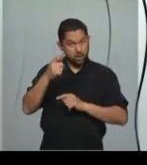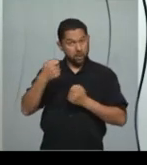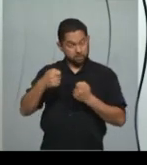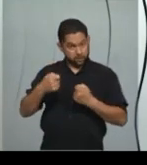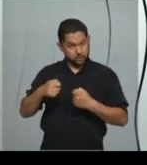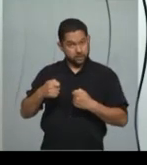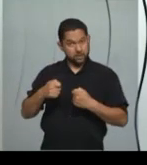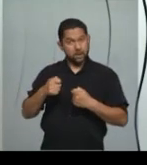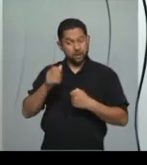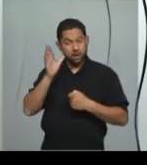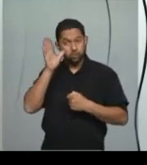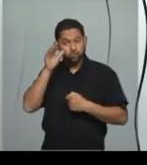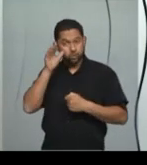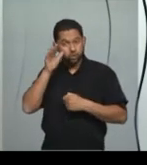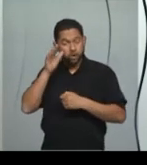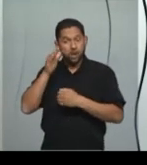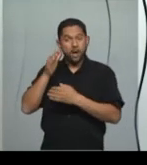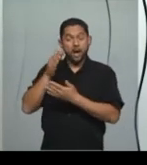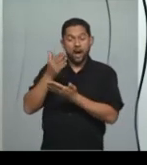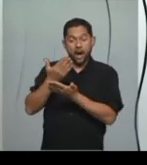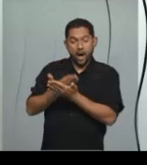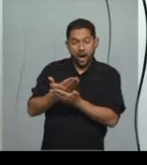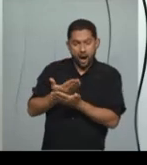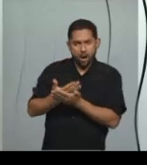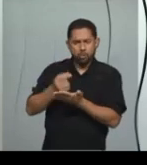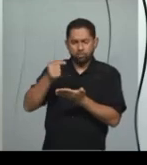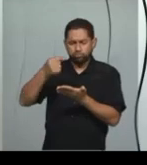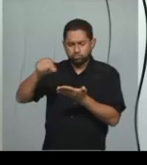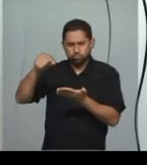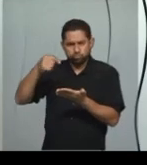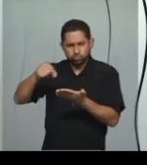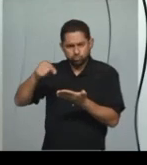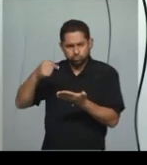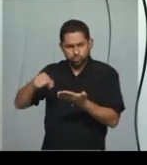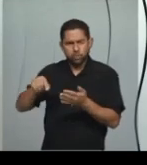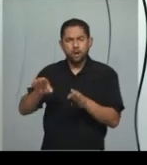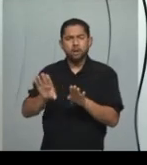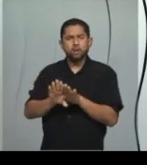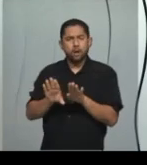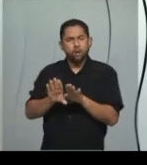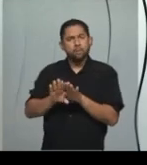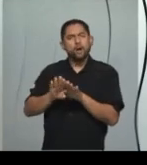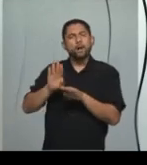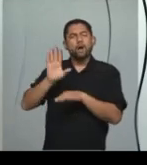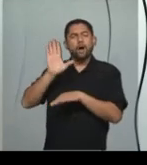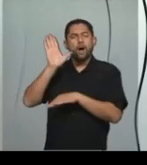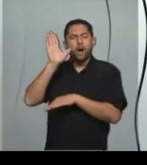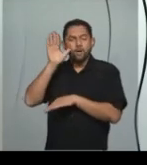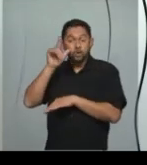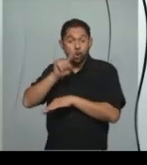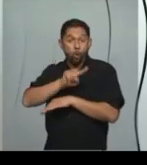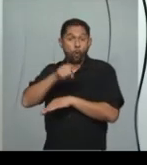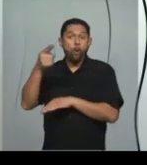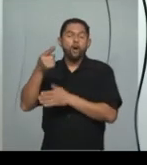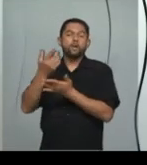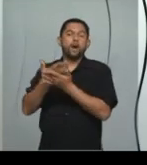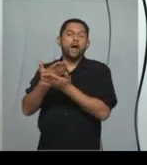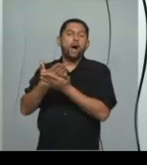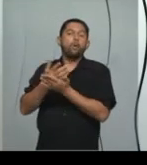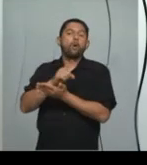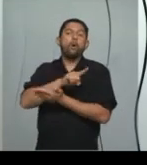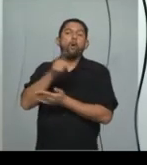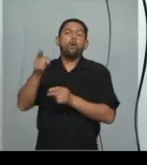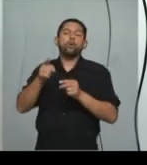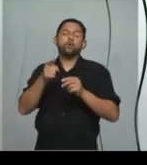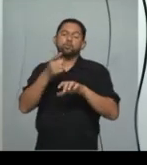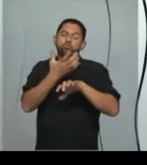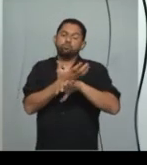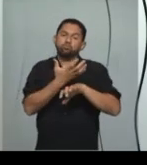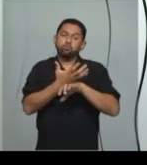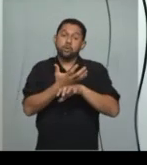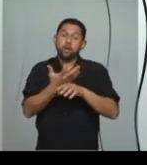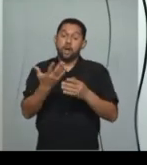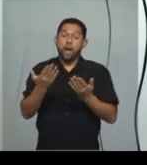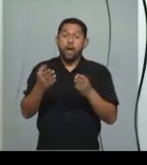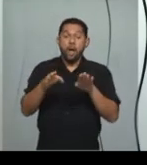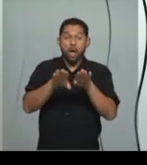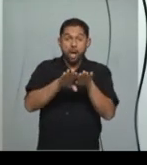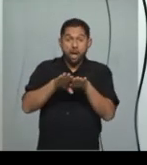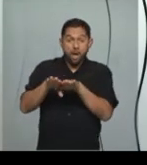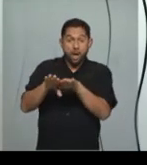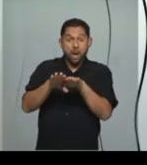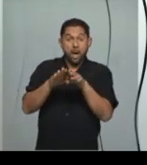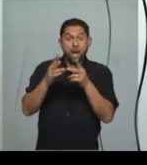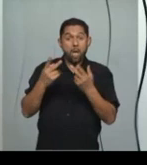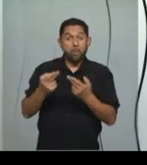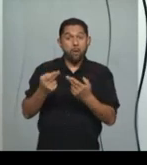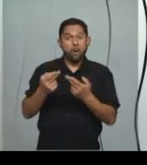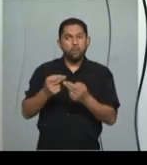essa aula ou até mesmo quando vê outros vídeos de outros profissionais falando sobre esse conteúdo. E por